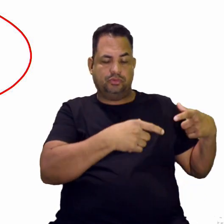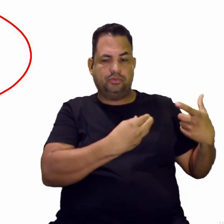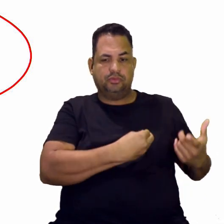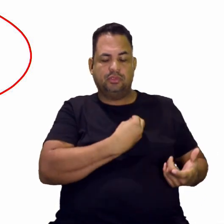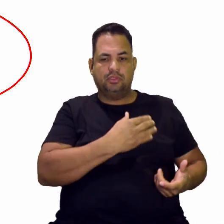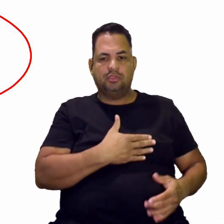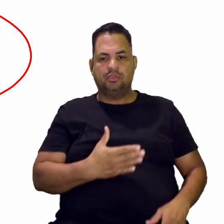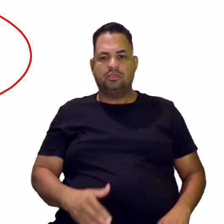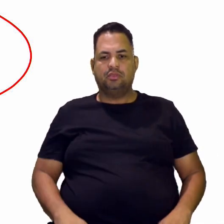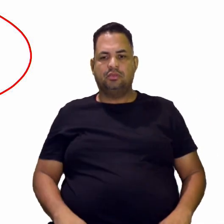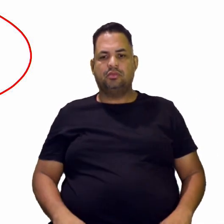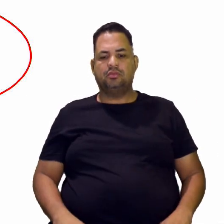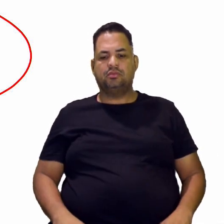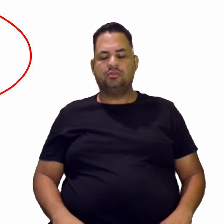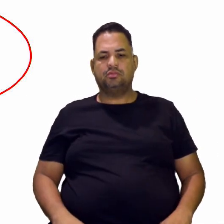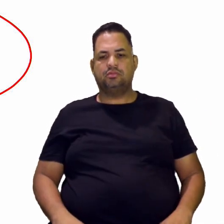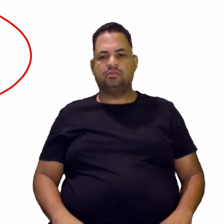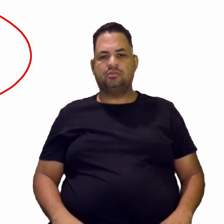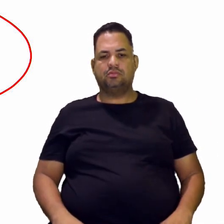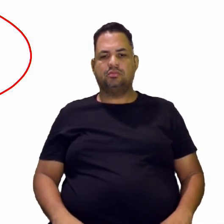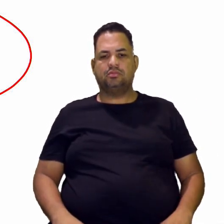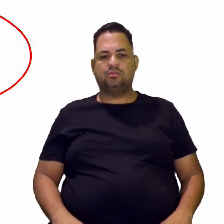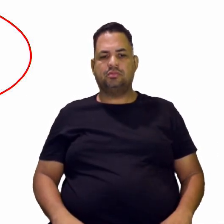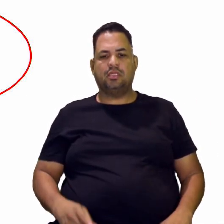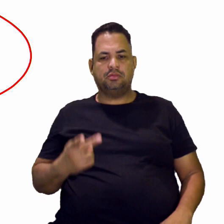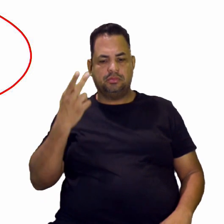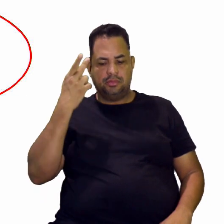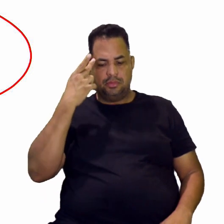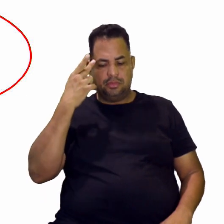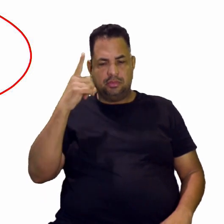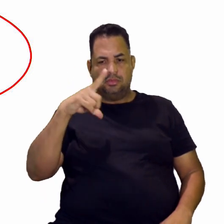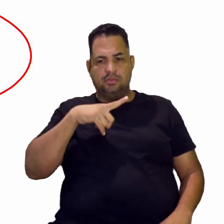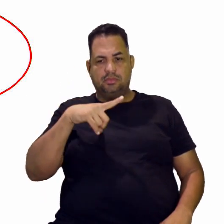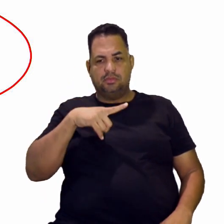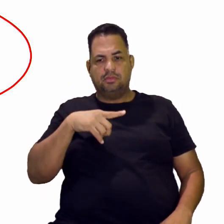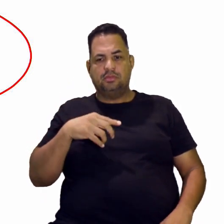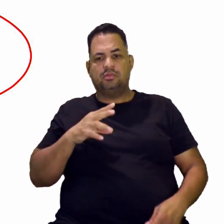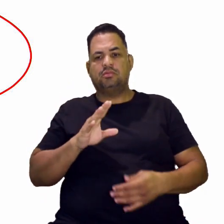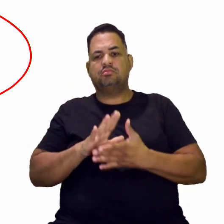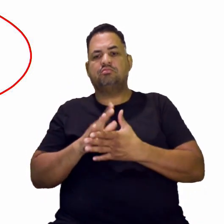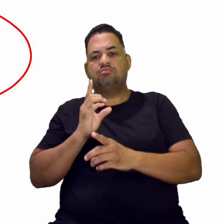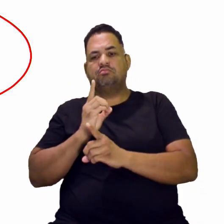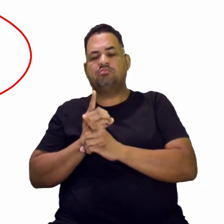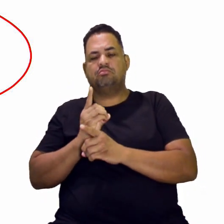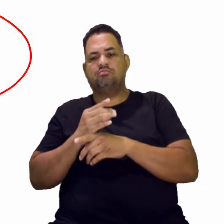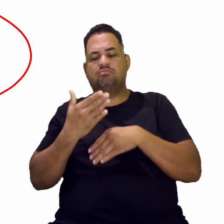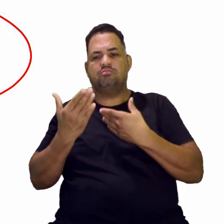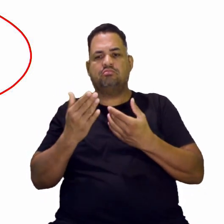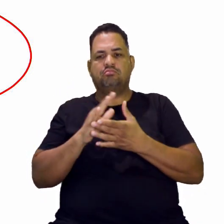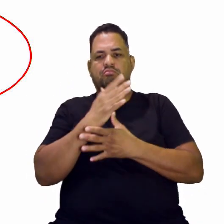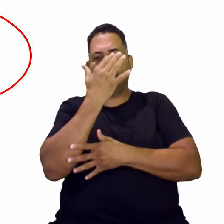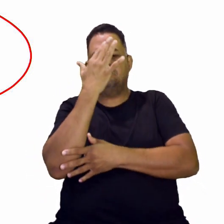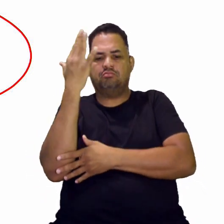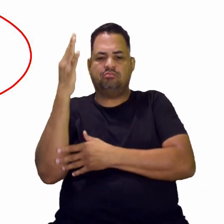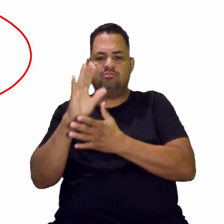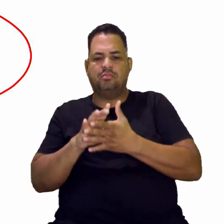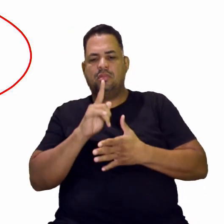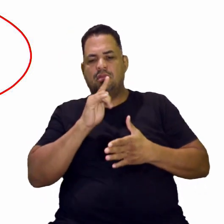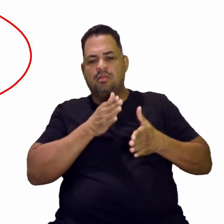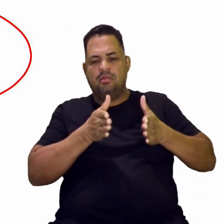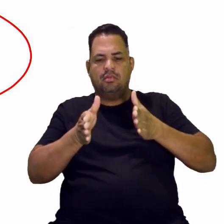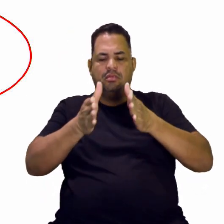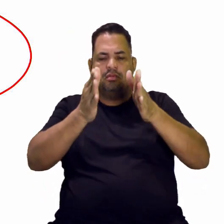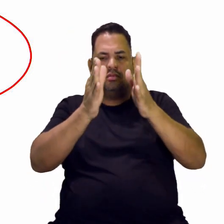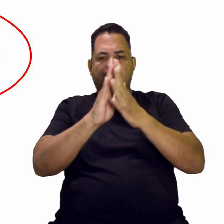Já nos hábitats naturais, a gente vai encontrar aí florestas, rios, lagos,